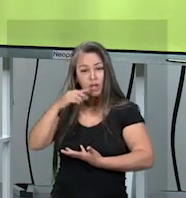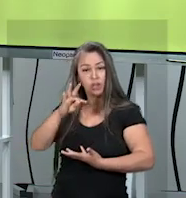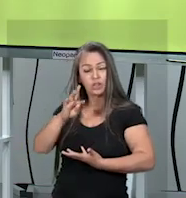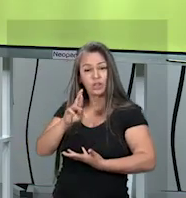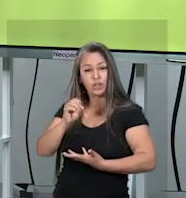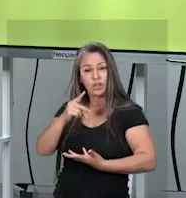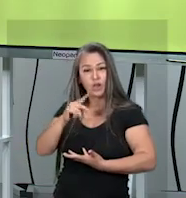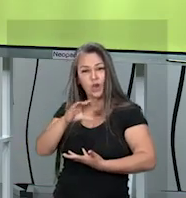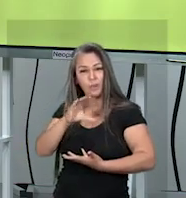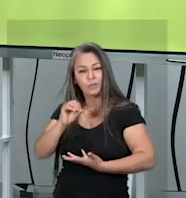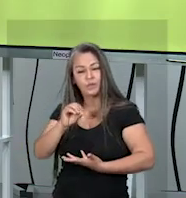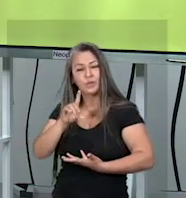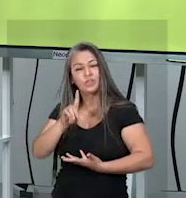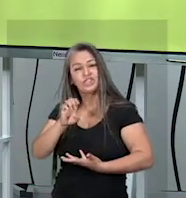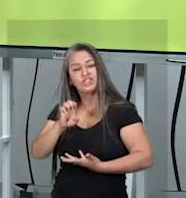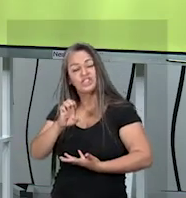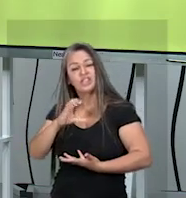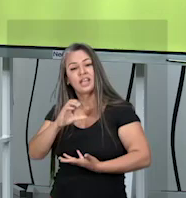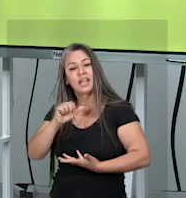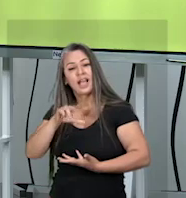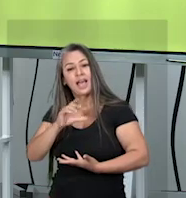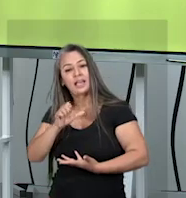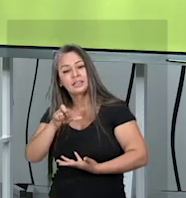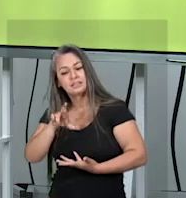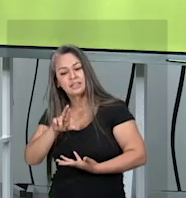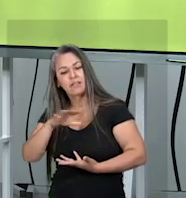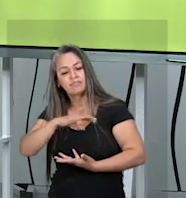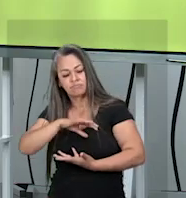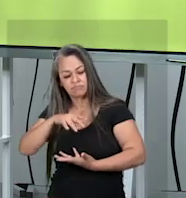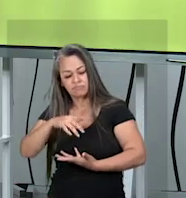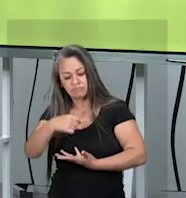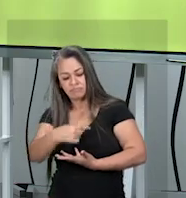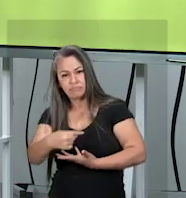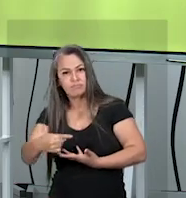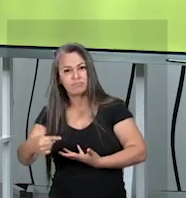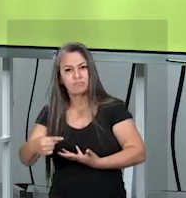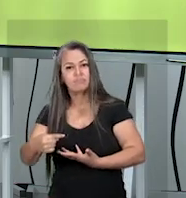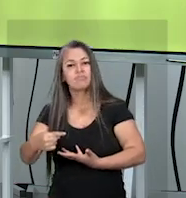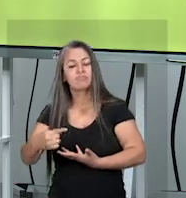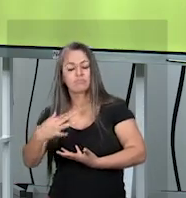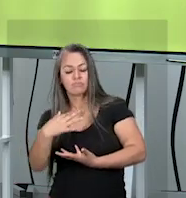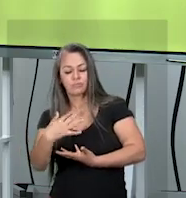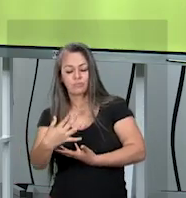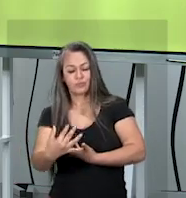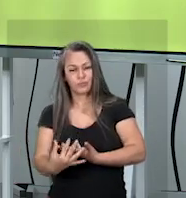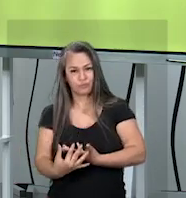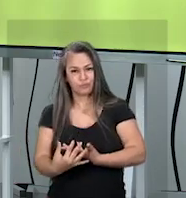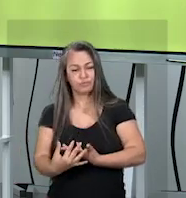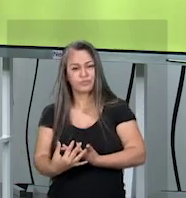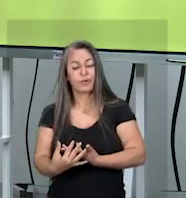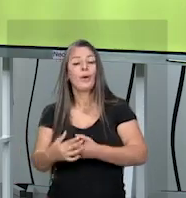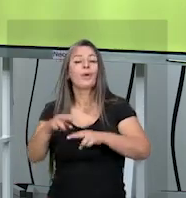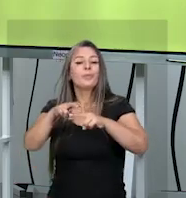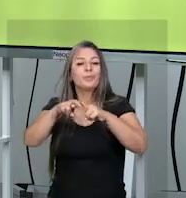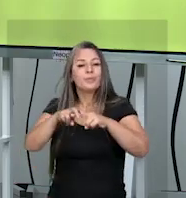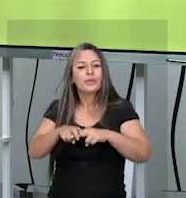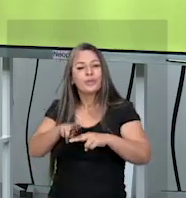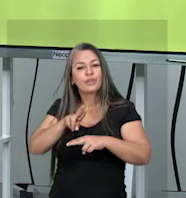posição geográfica de um determinado continente ou região ou país. Perfeito? Então, quando eu falo de clima,